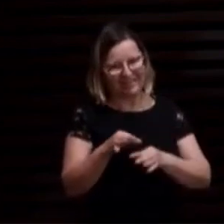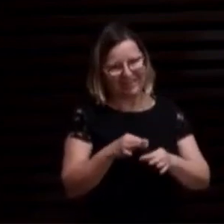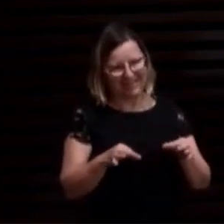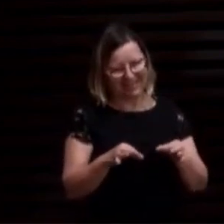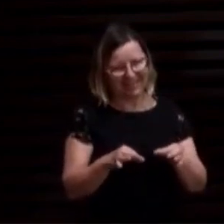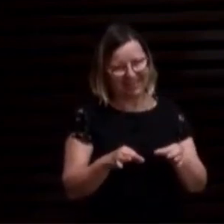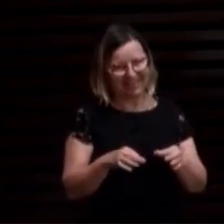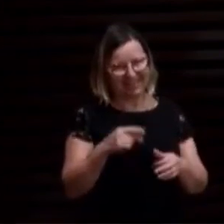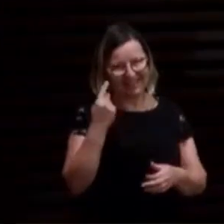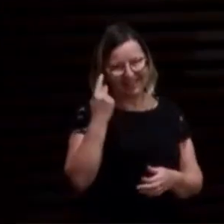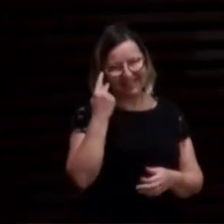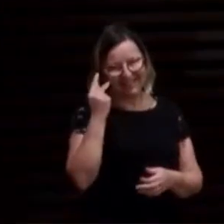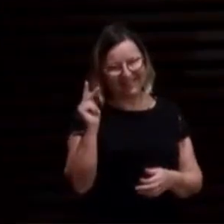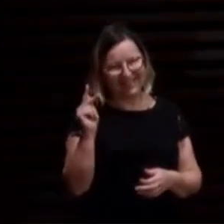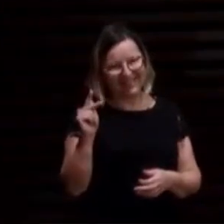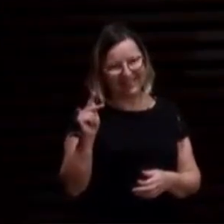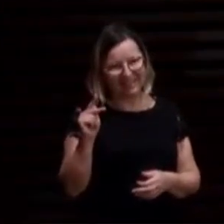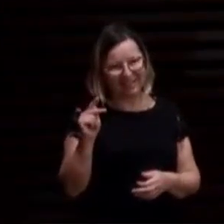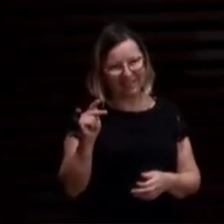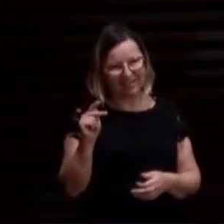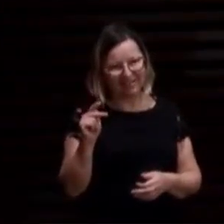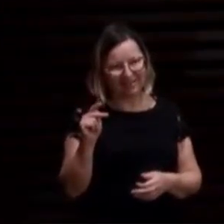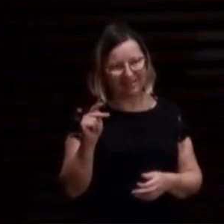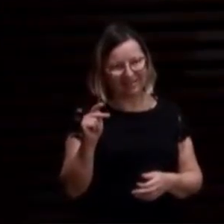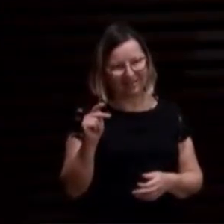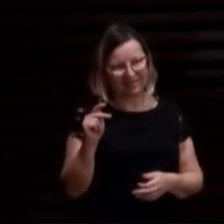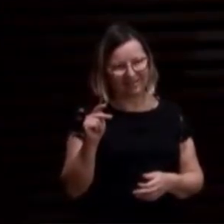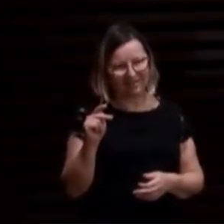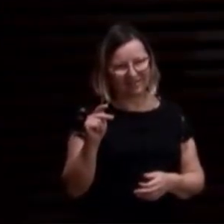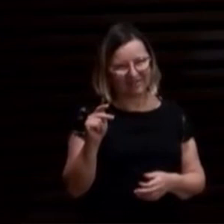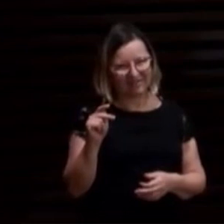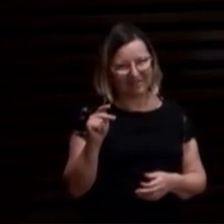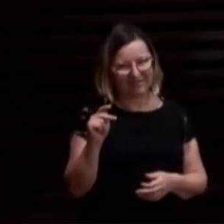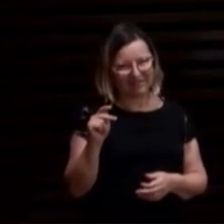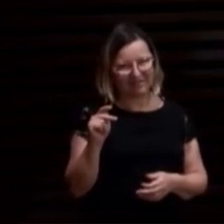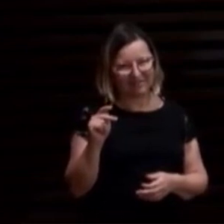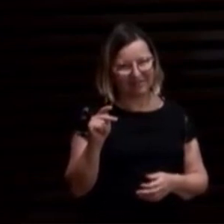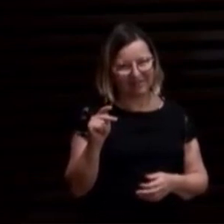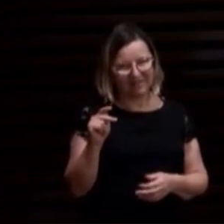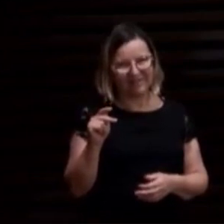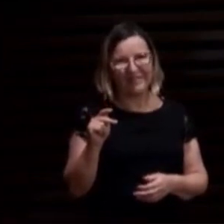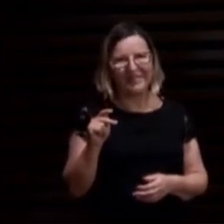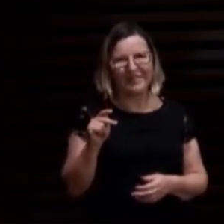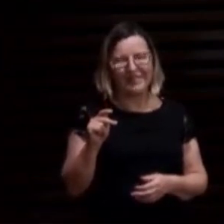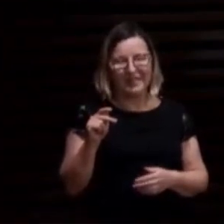para se submeter à obra da humilhação.